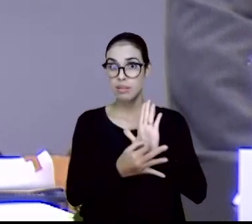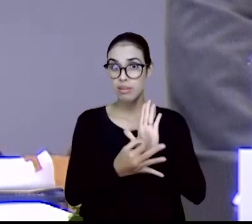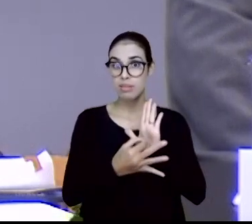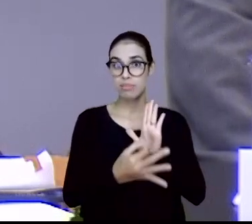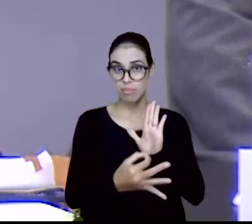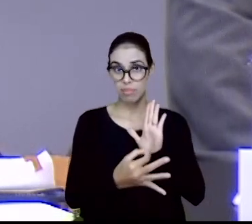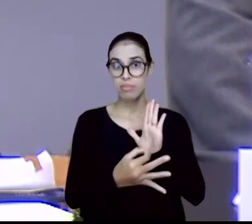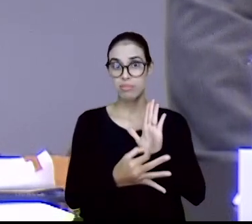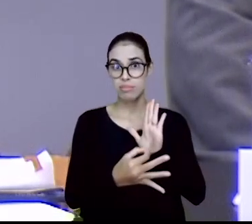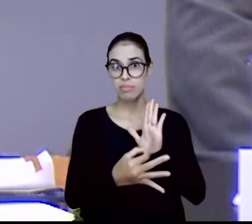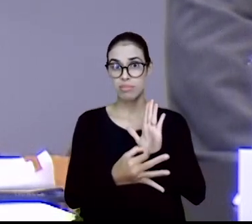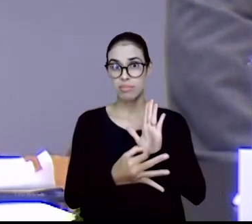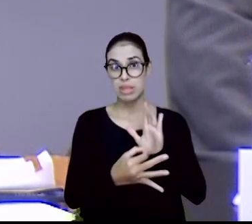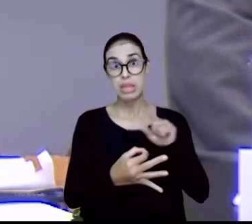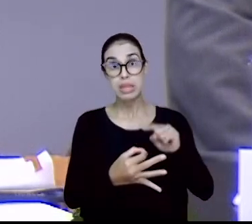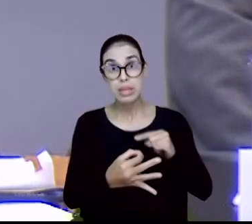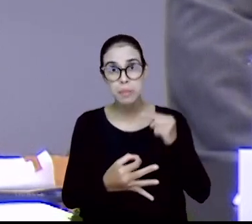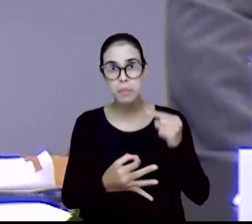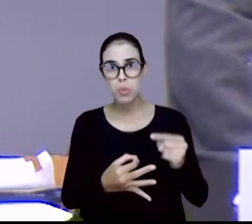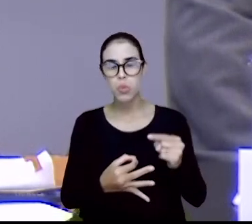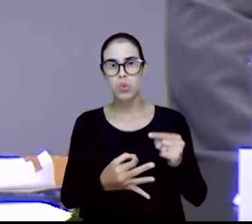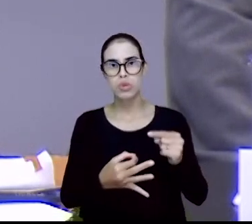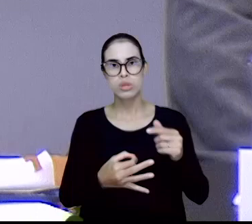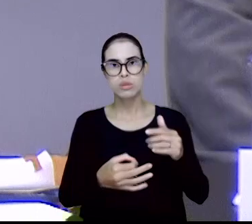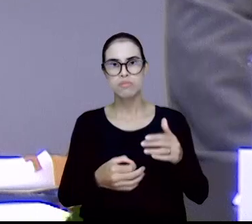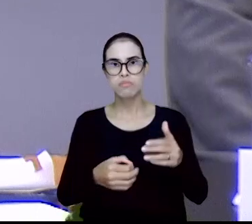jurídica passa a ser vinculante. Ocorreu uma